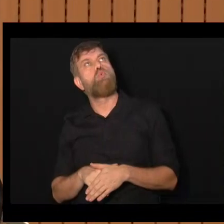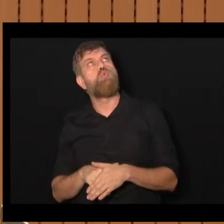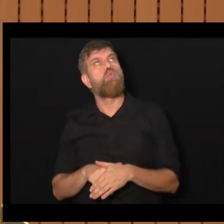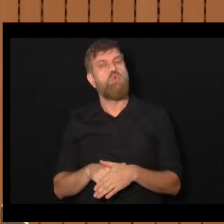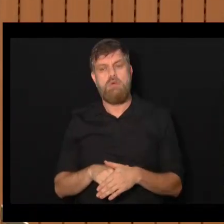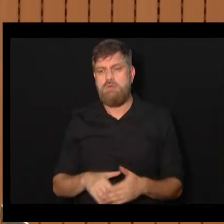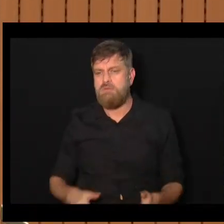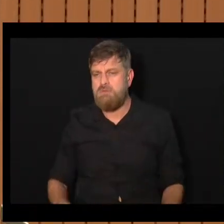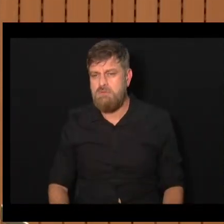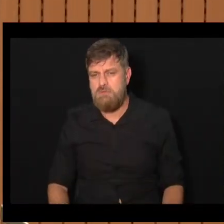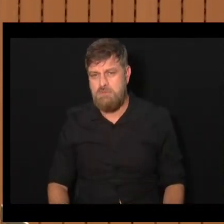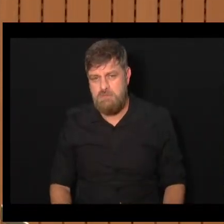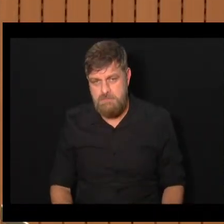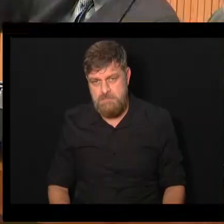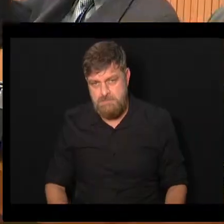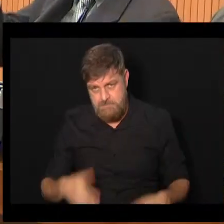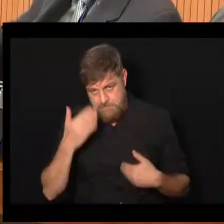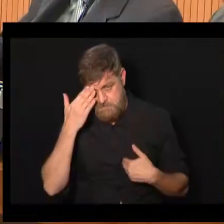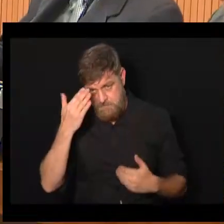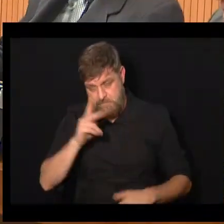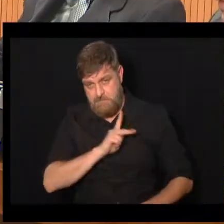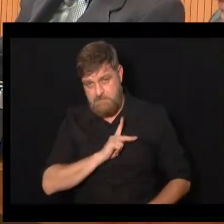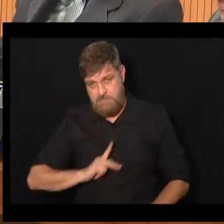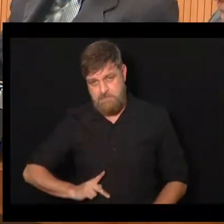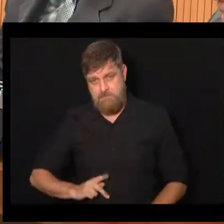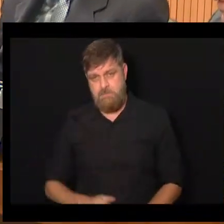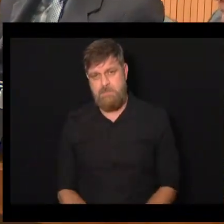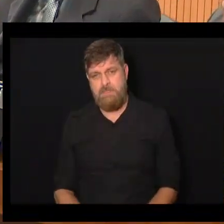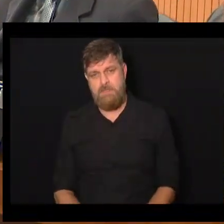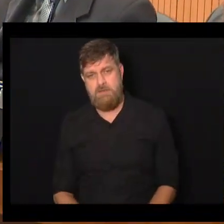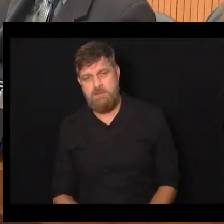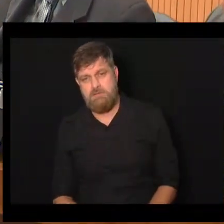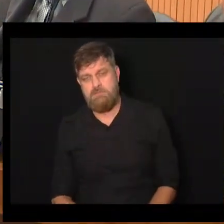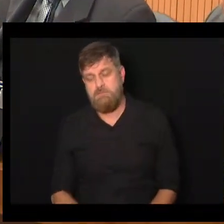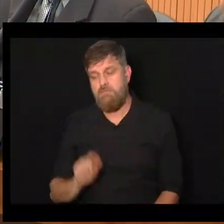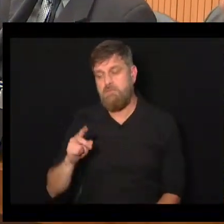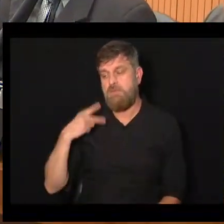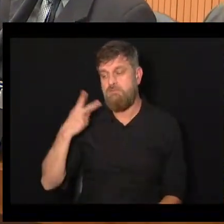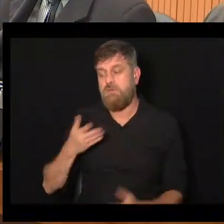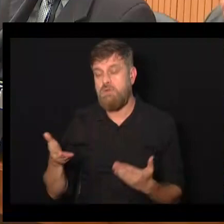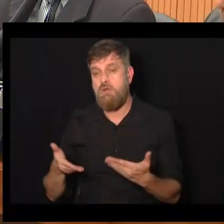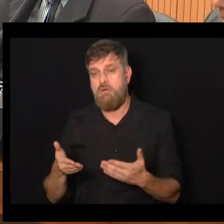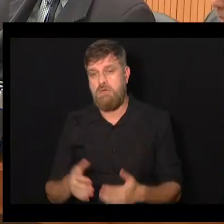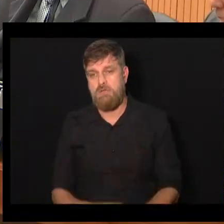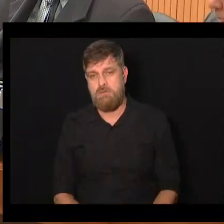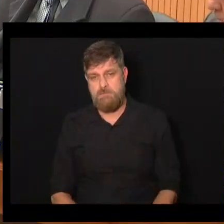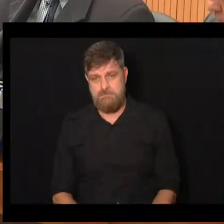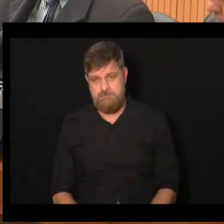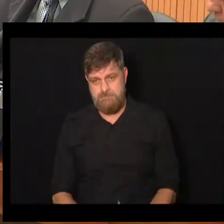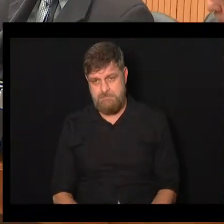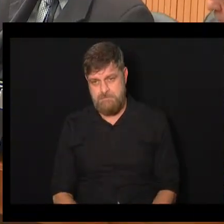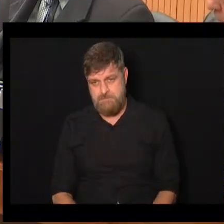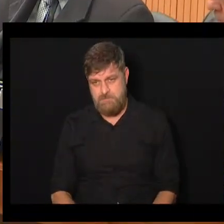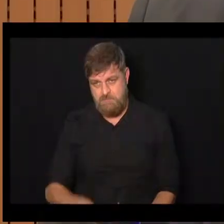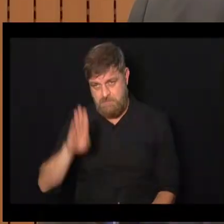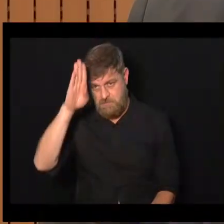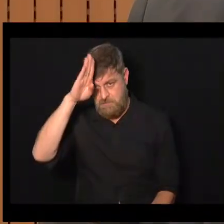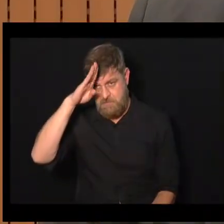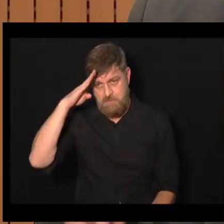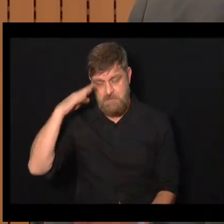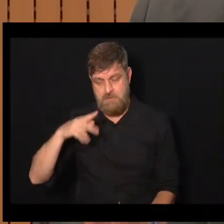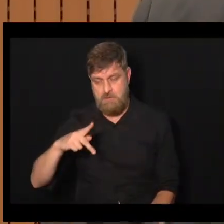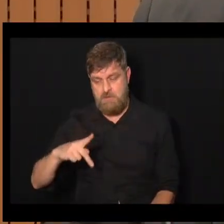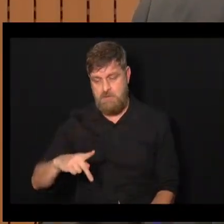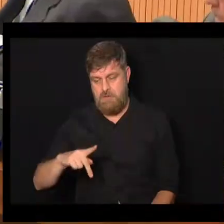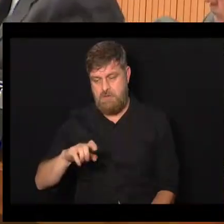primeiro lugar. Obrigado, senhor presidente. Obrigado, vereador Carlão, do PT. Vereador Campos Filho, próximo vereador inscrito. Próximo vereador inscrito, o vereador Pedro Tourinho, do PT.